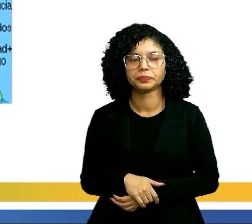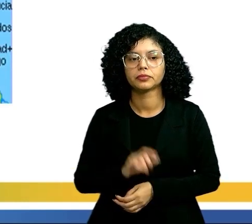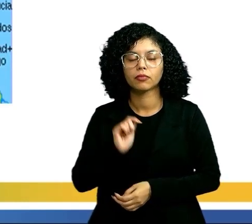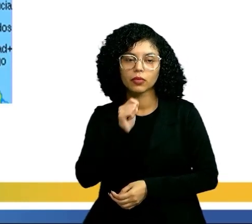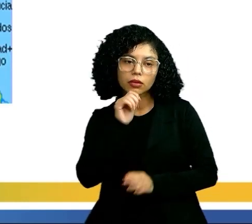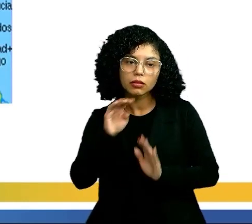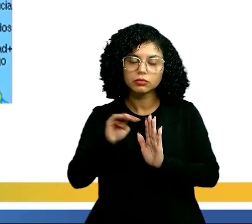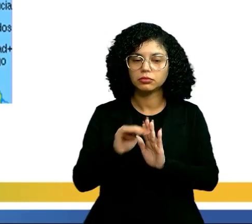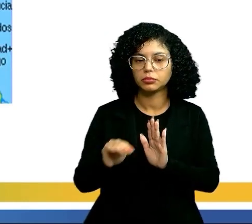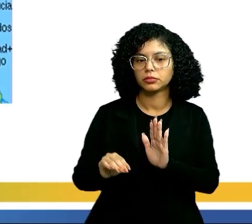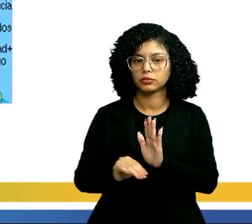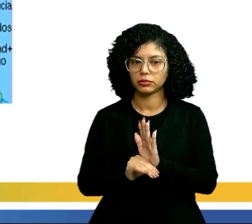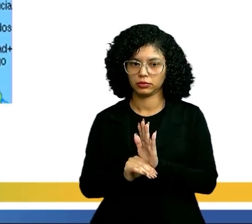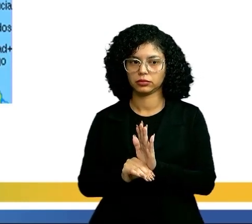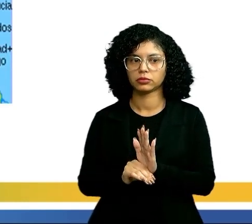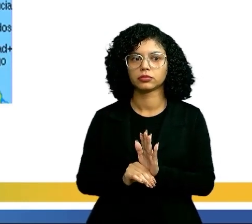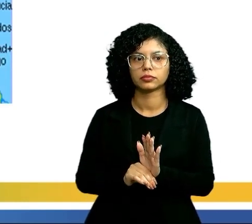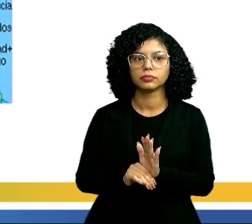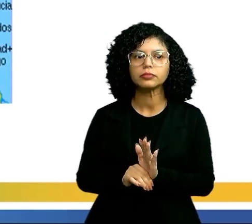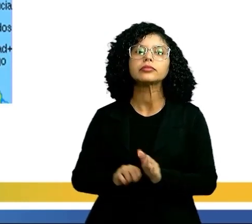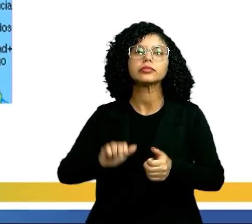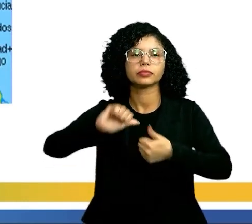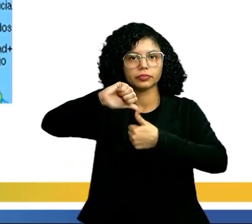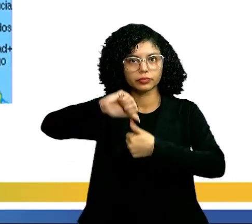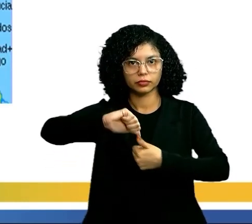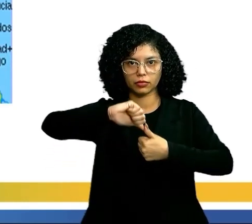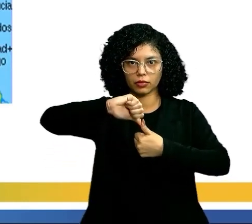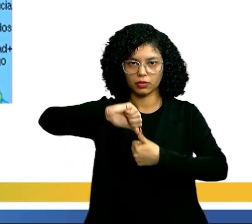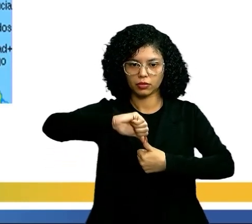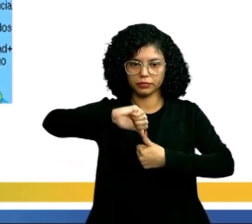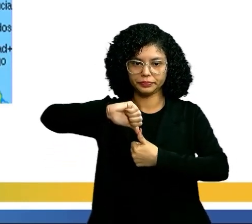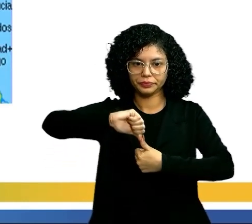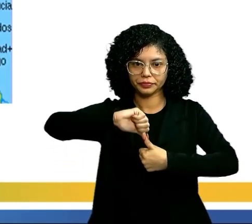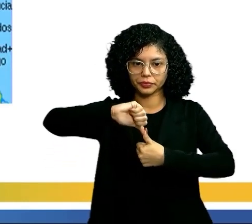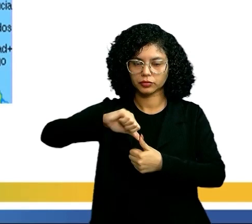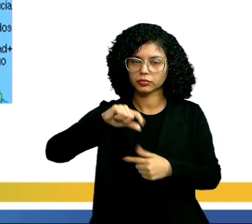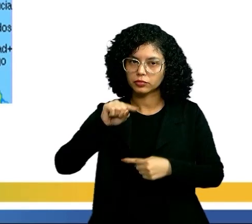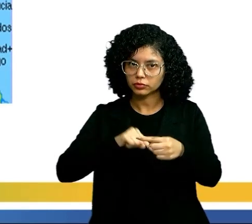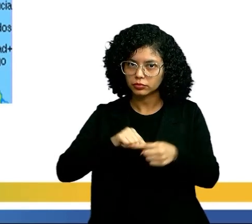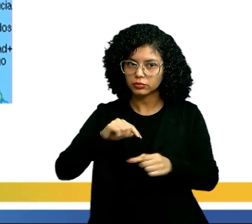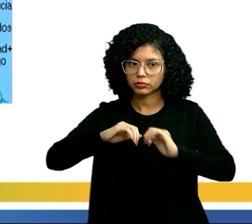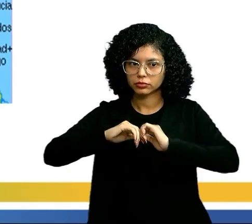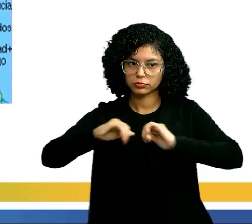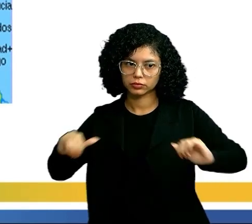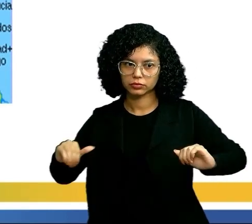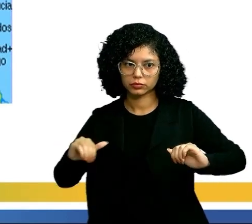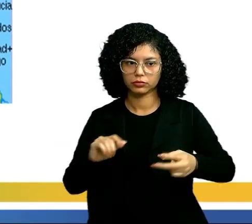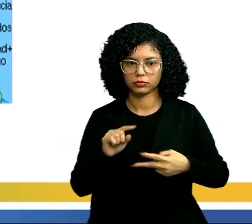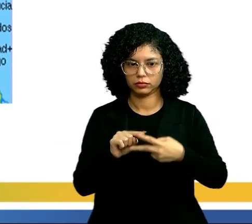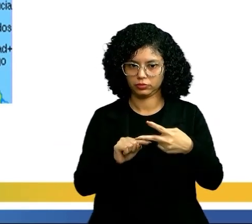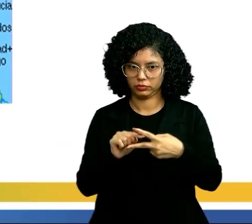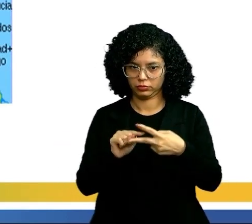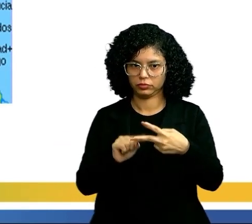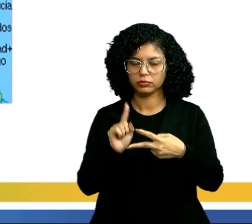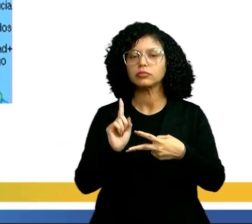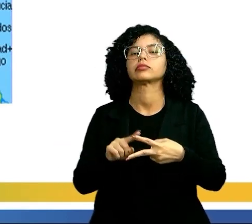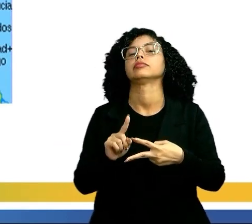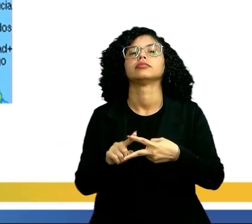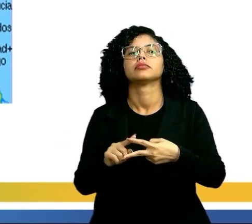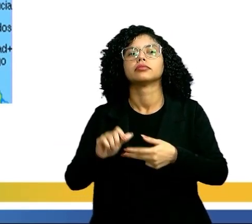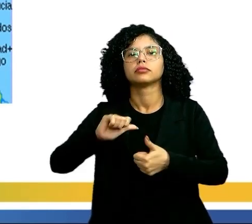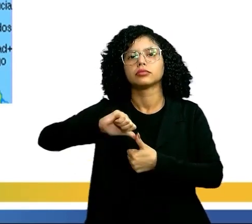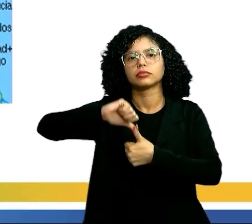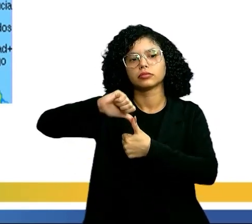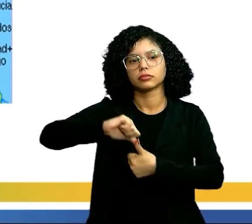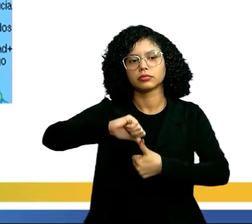Logo abaixo nós temos a América Central, que é dividida em 2 situações: a América